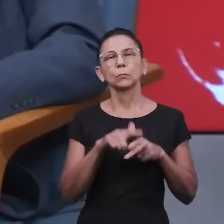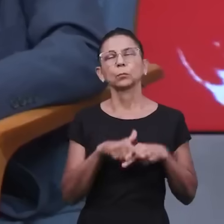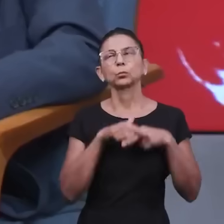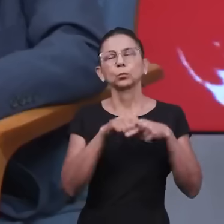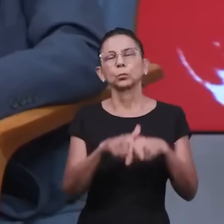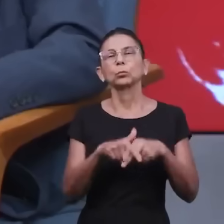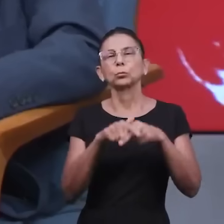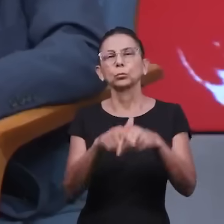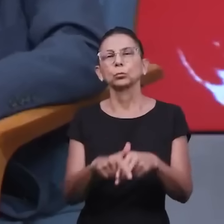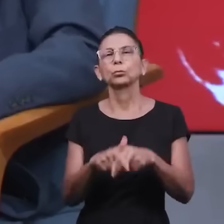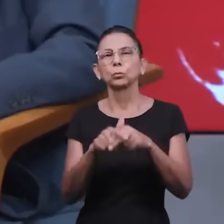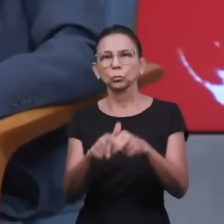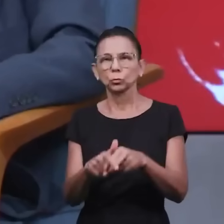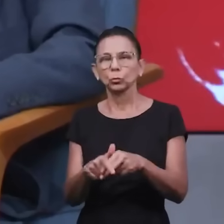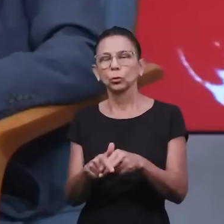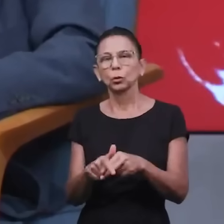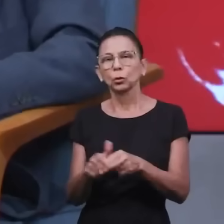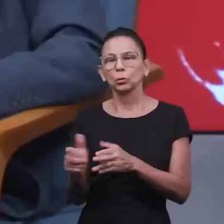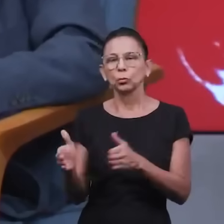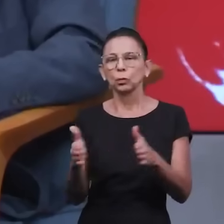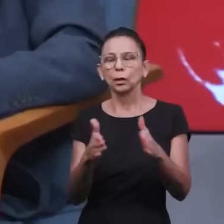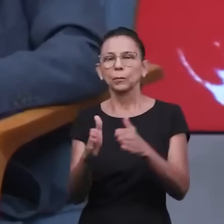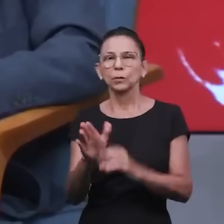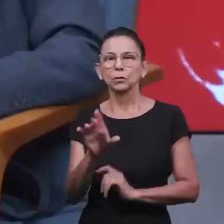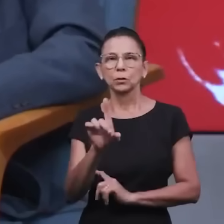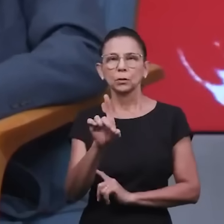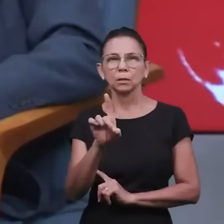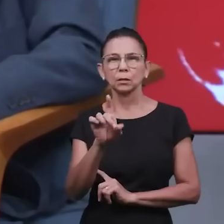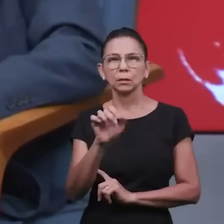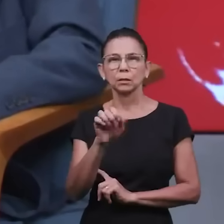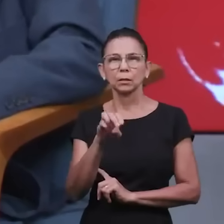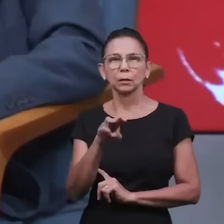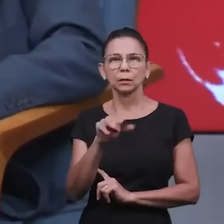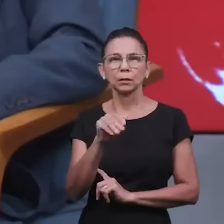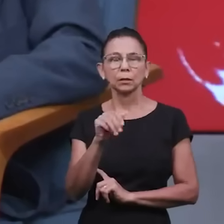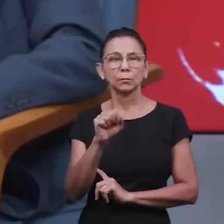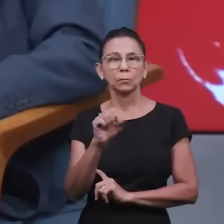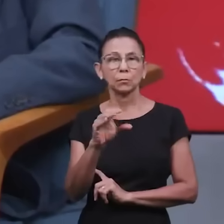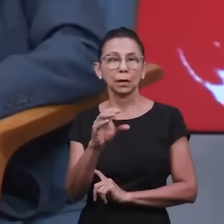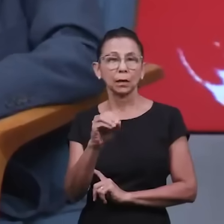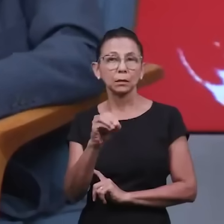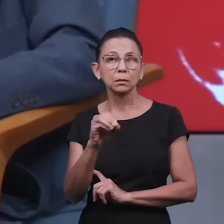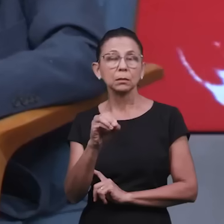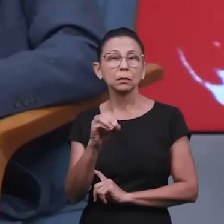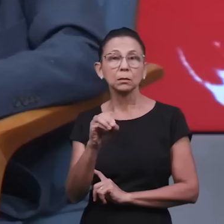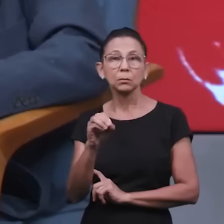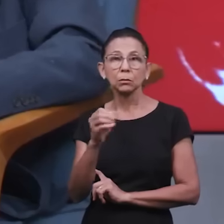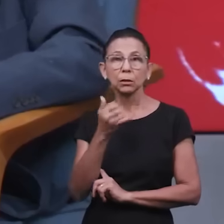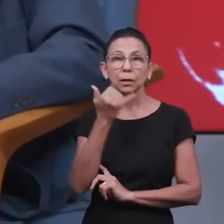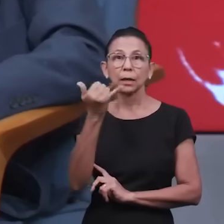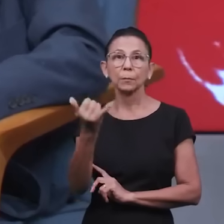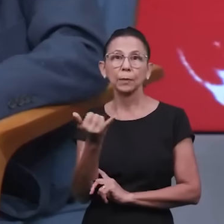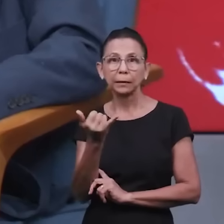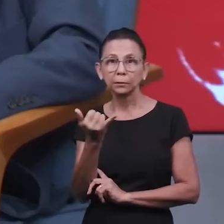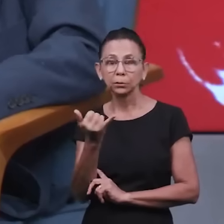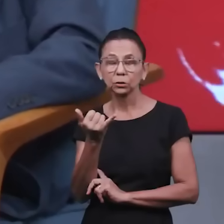Damasco, quando, nesse caminho dele, ele teve a seguinte experiência, uma luz